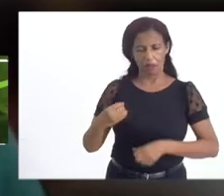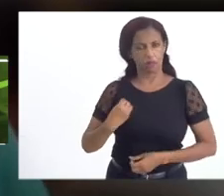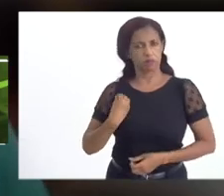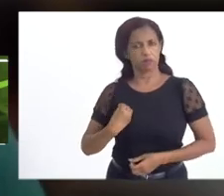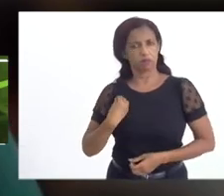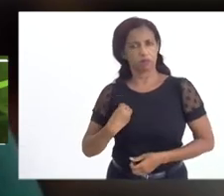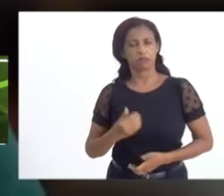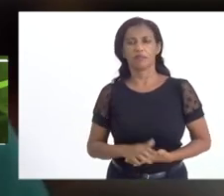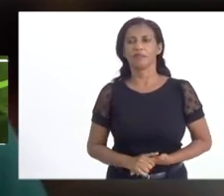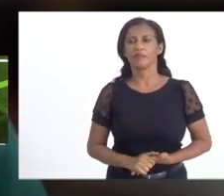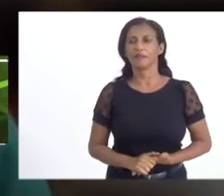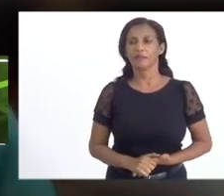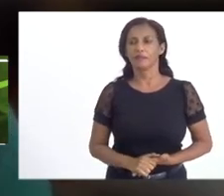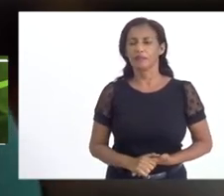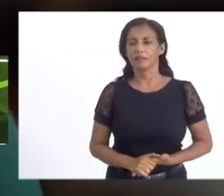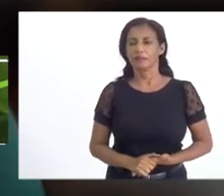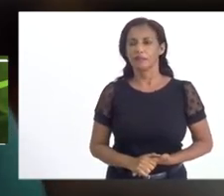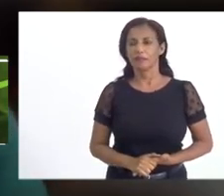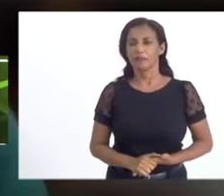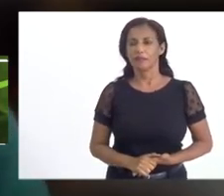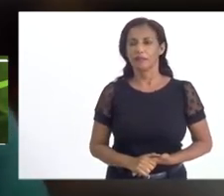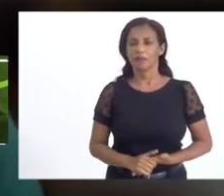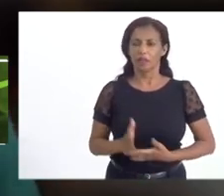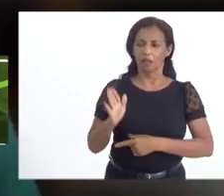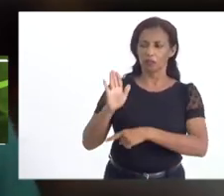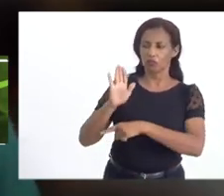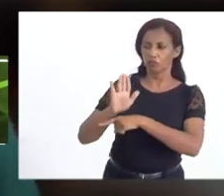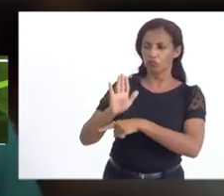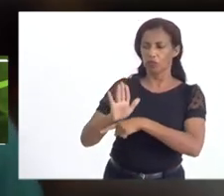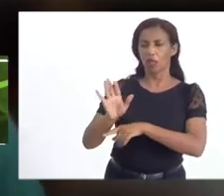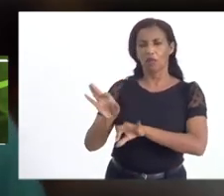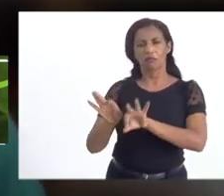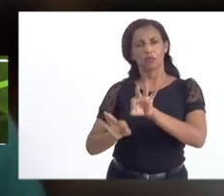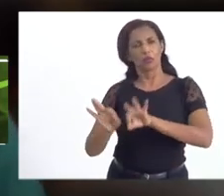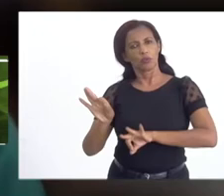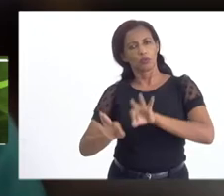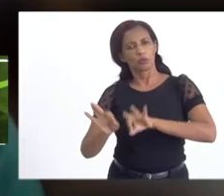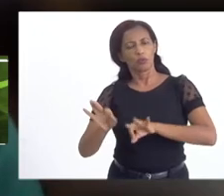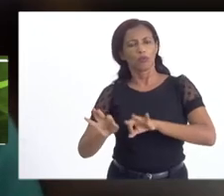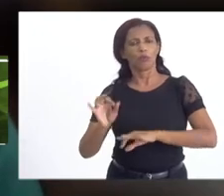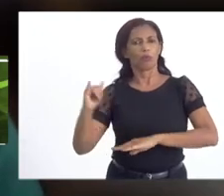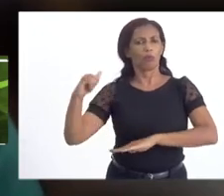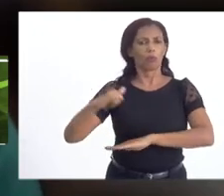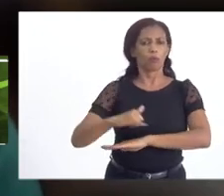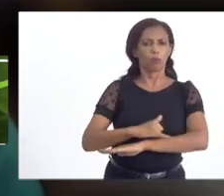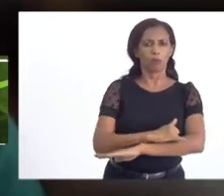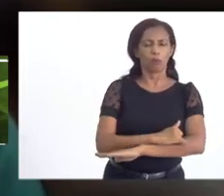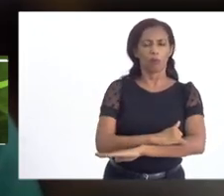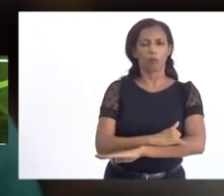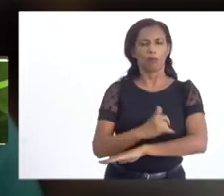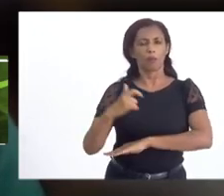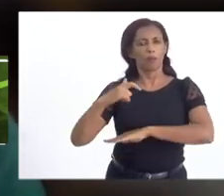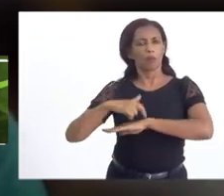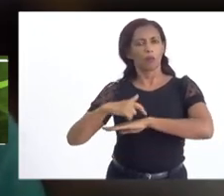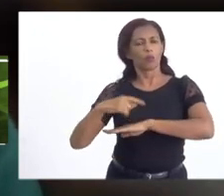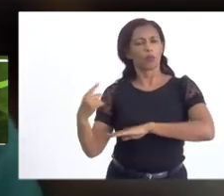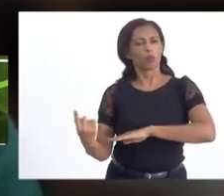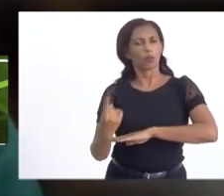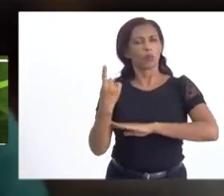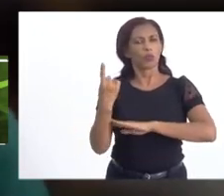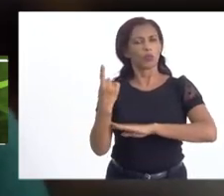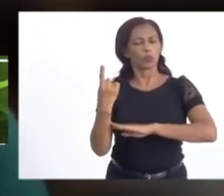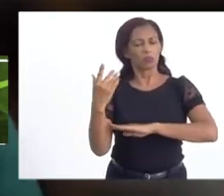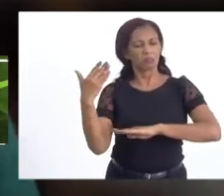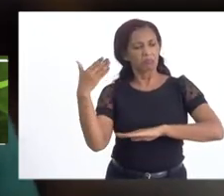presenciando em beneficiar de alguma forma o Santos Dumont para um momento único,